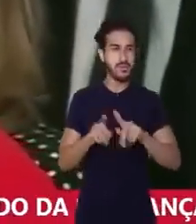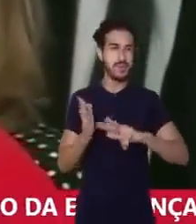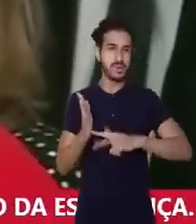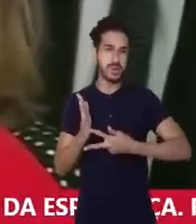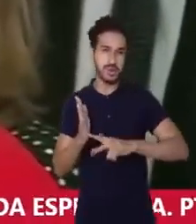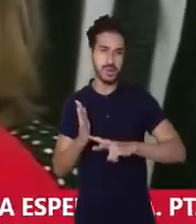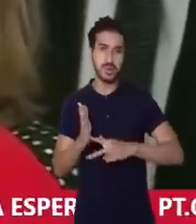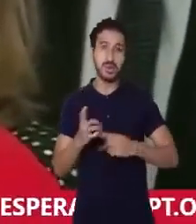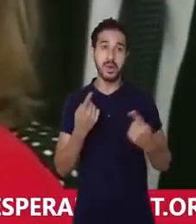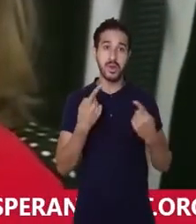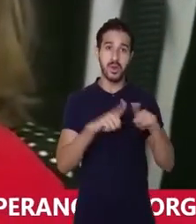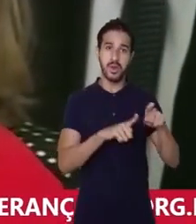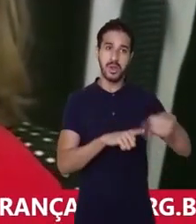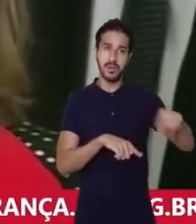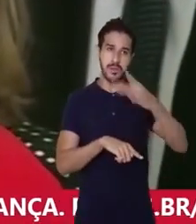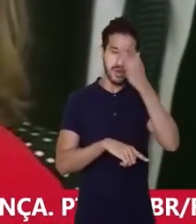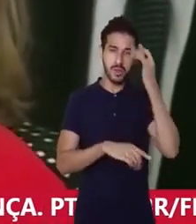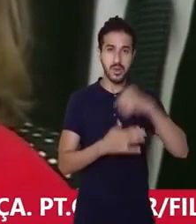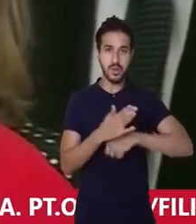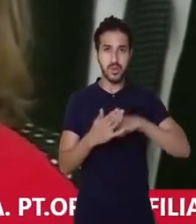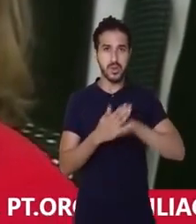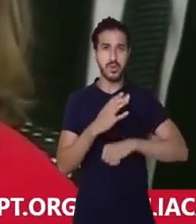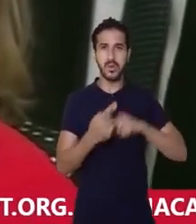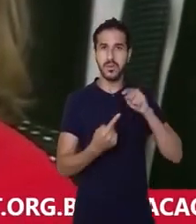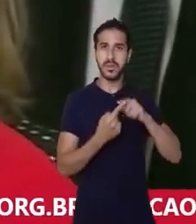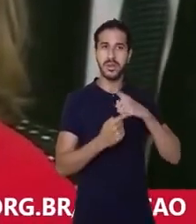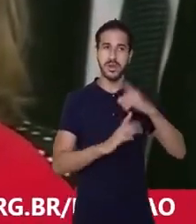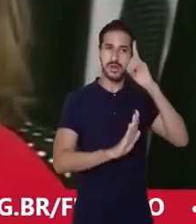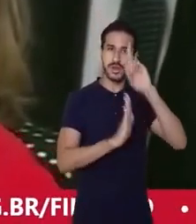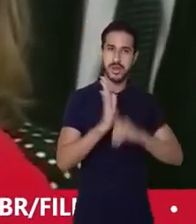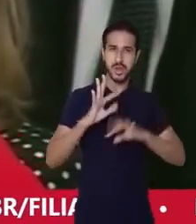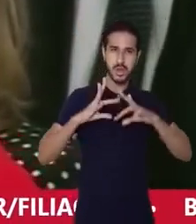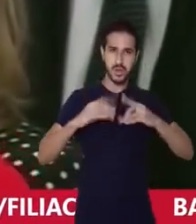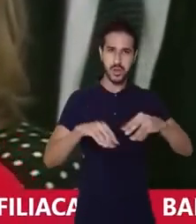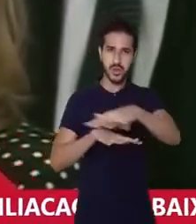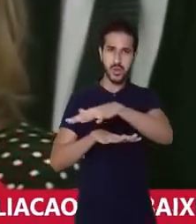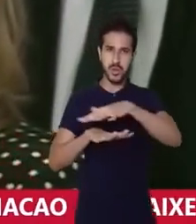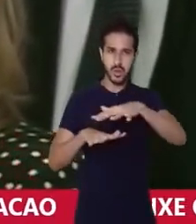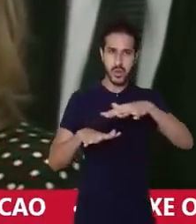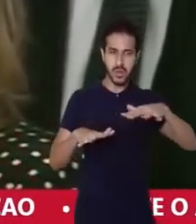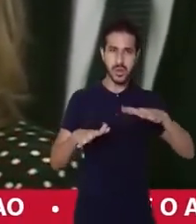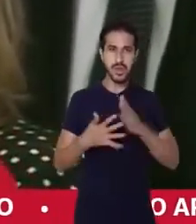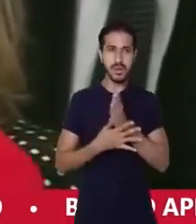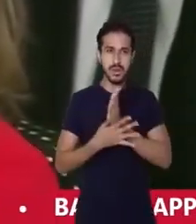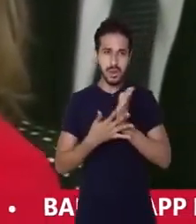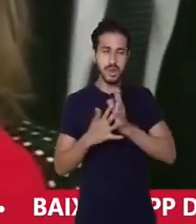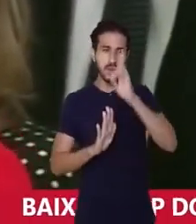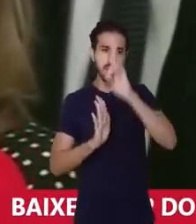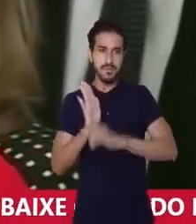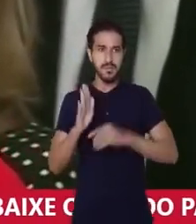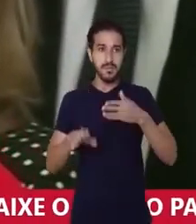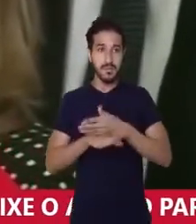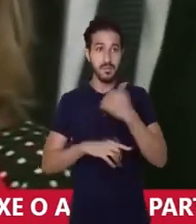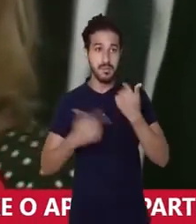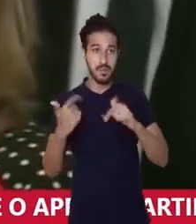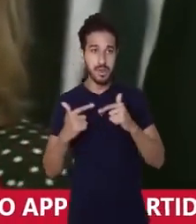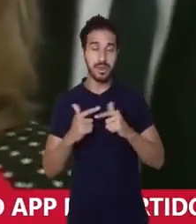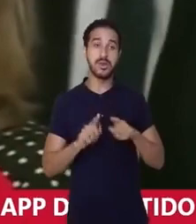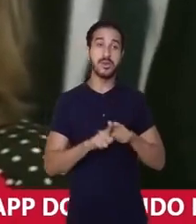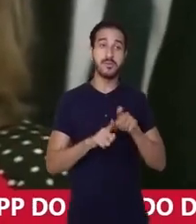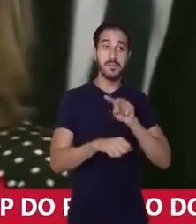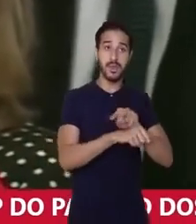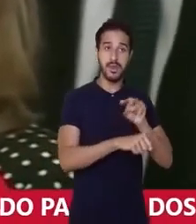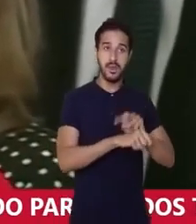sindicais e contra os que lutam por direitos em todas as suas acepções. Direito ao trabalho e